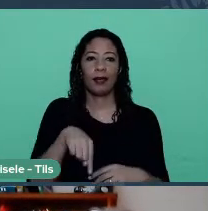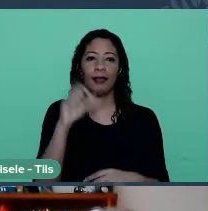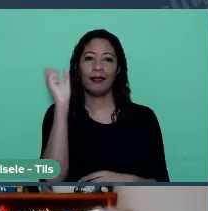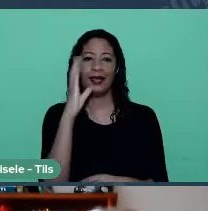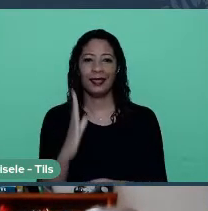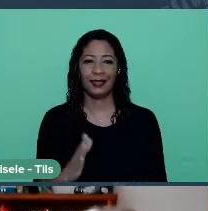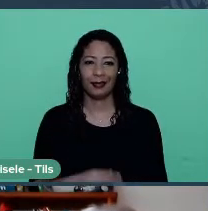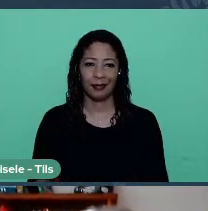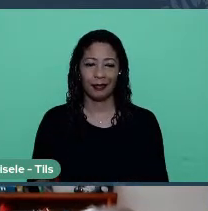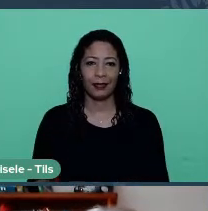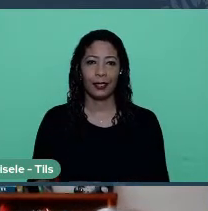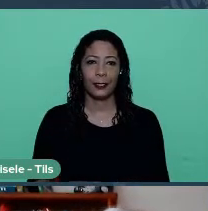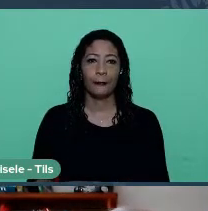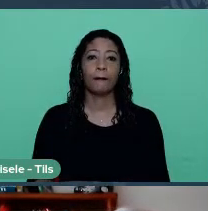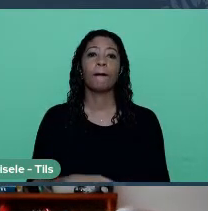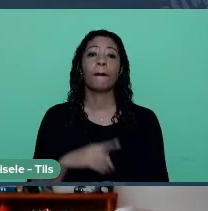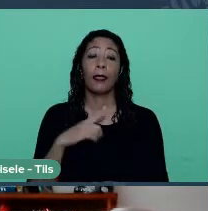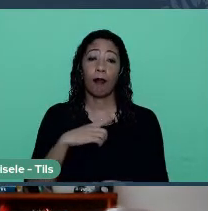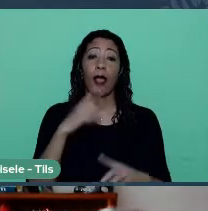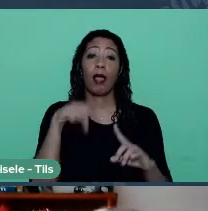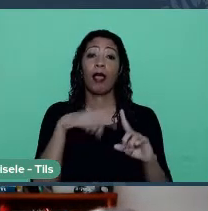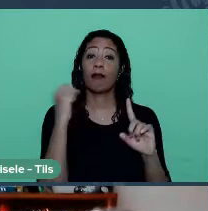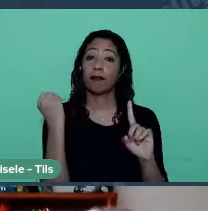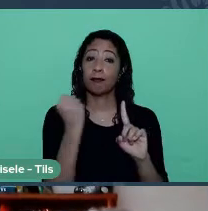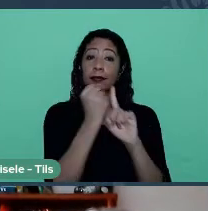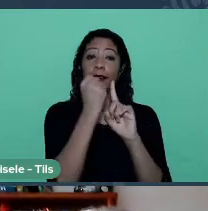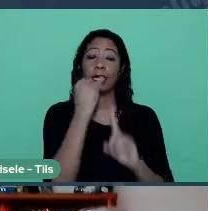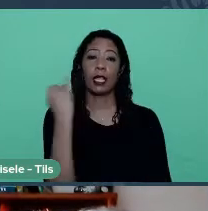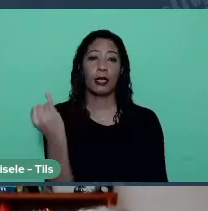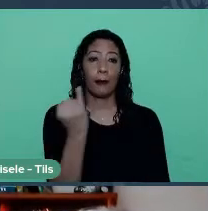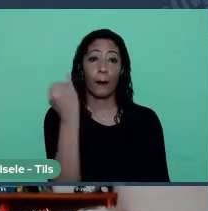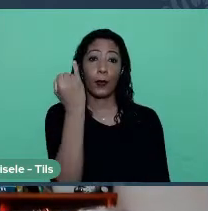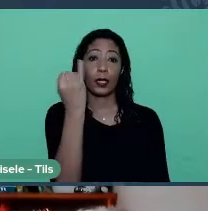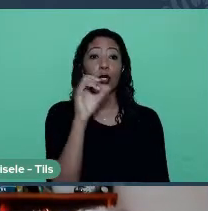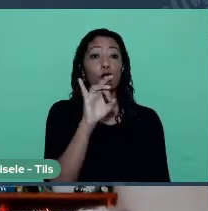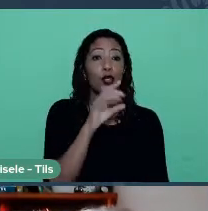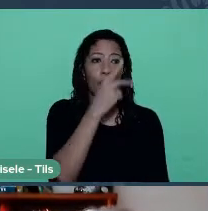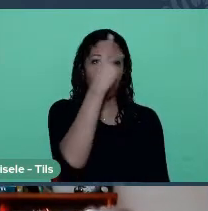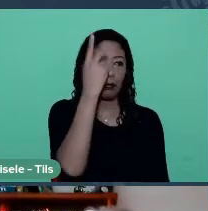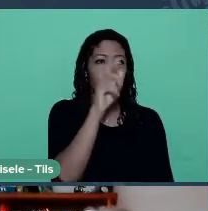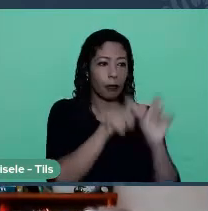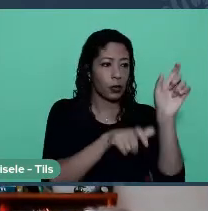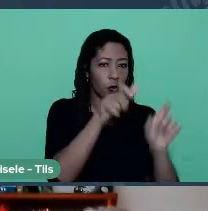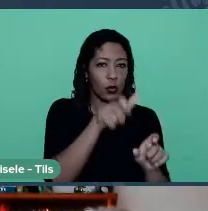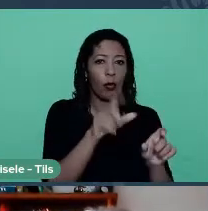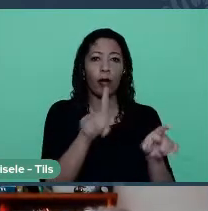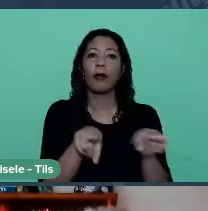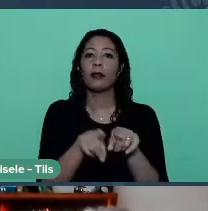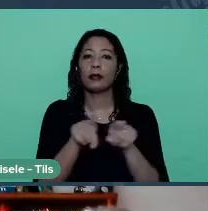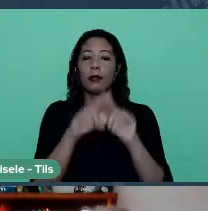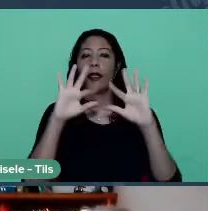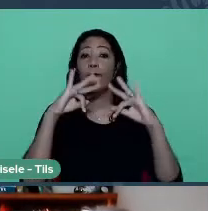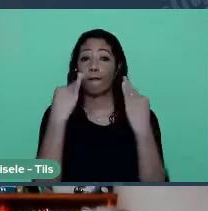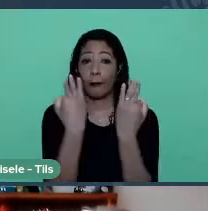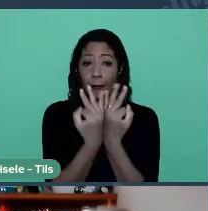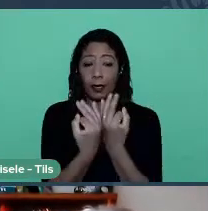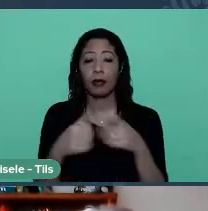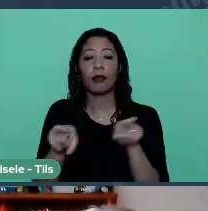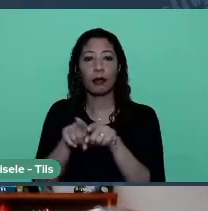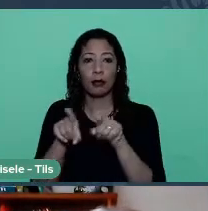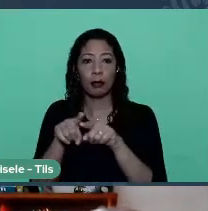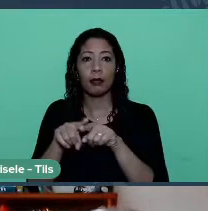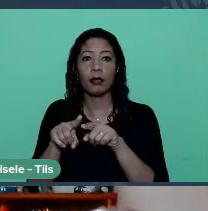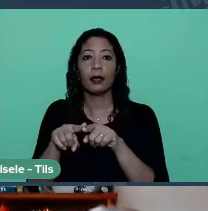impacto importante não só para o indivíduo, causa um impacto para o indivíduo, para a família e para o sistema de saúde como um todo,